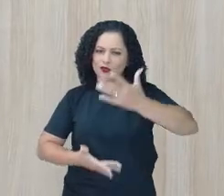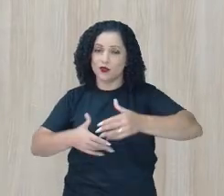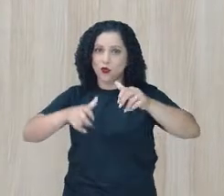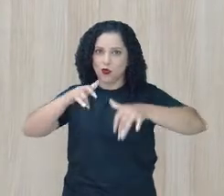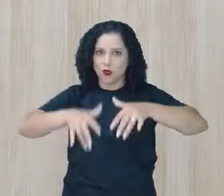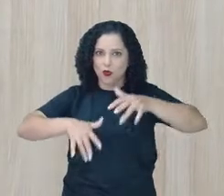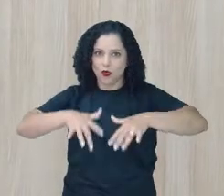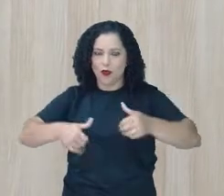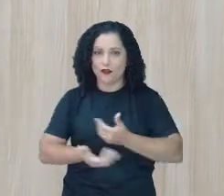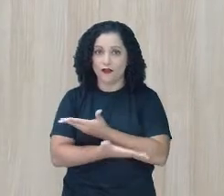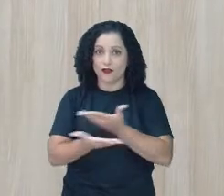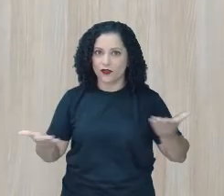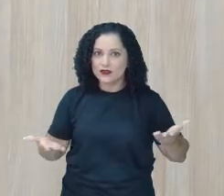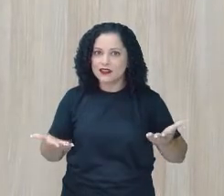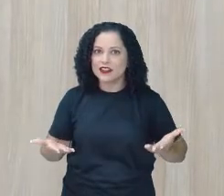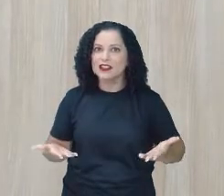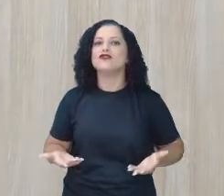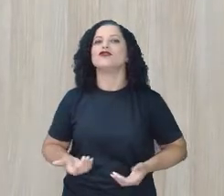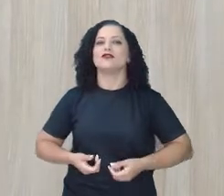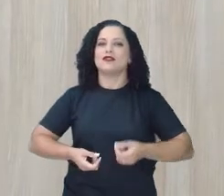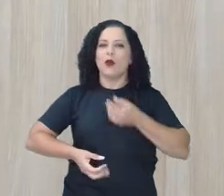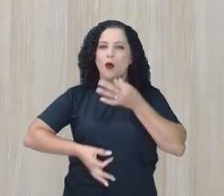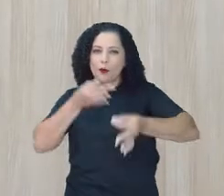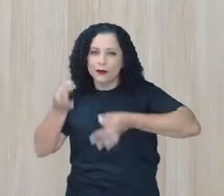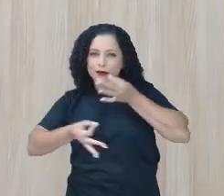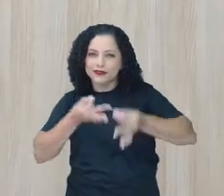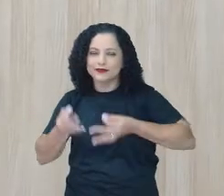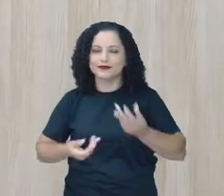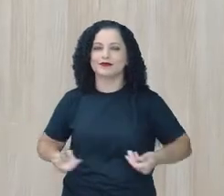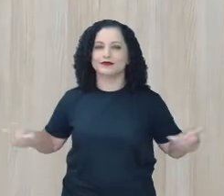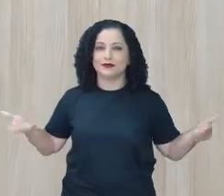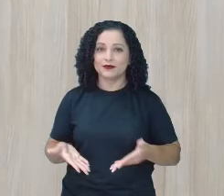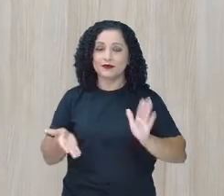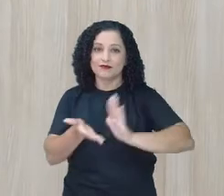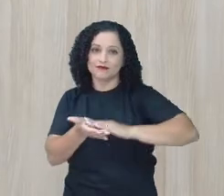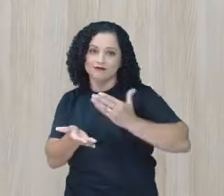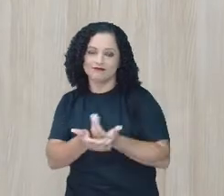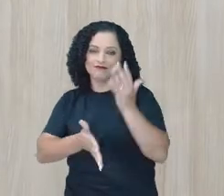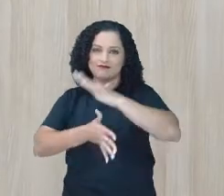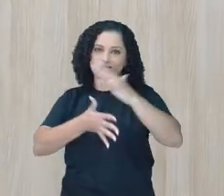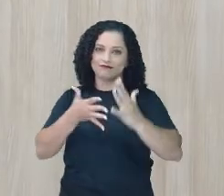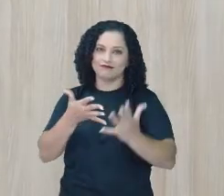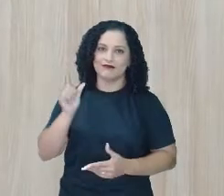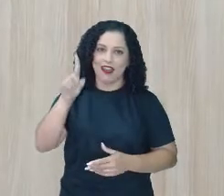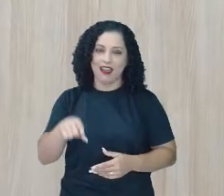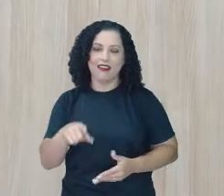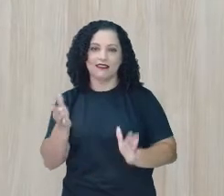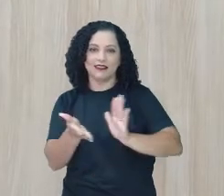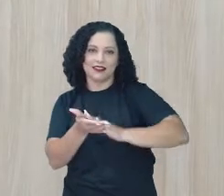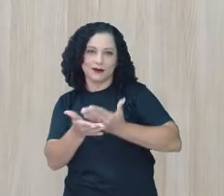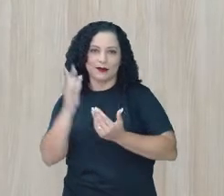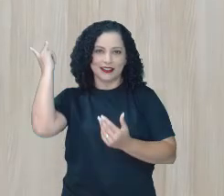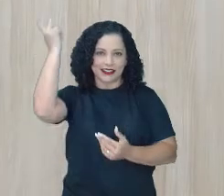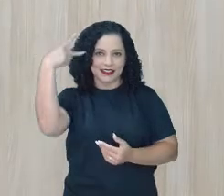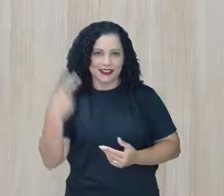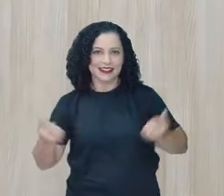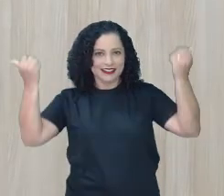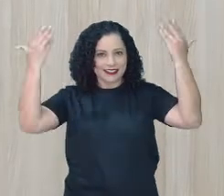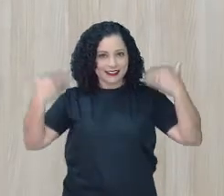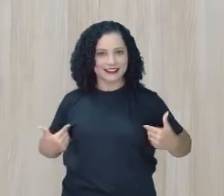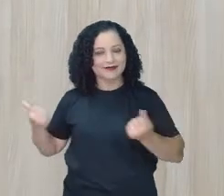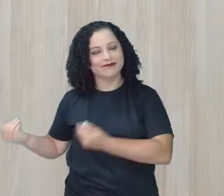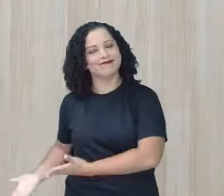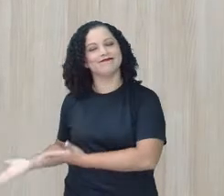passar tudo que vocês disserem aí para mim, tá certo? Quem faz a tradução hoje para a língua brasileira de sinais é a nossa querida intérprete Késia. Seja